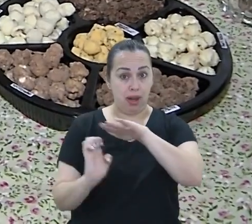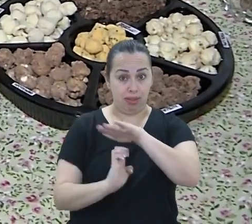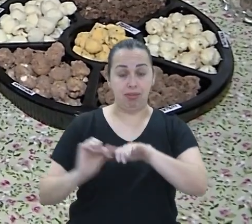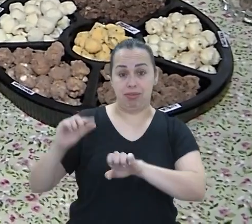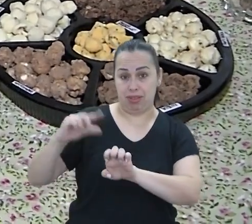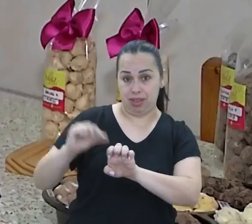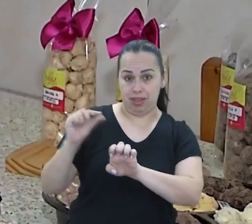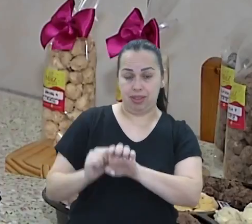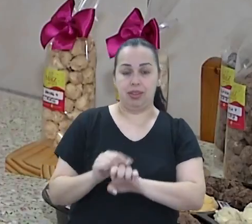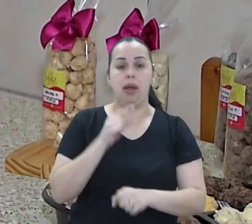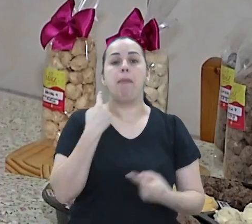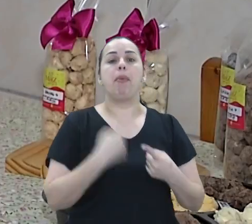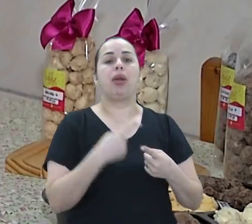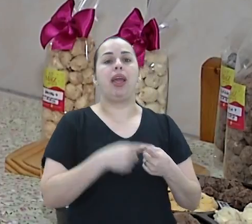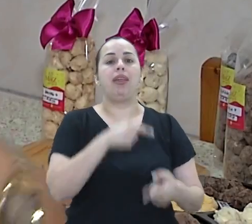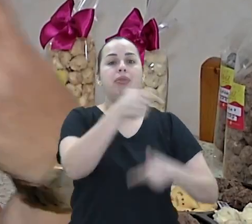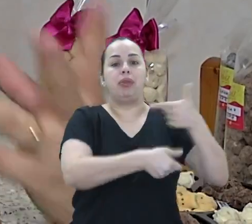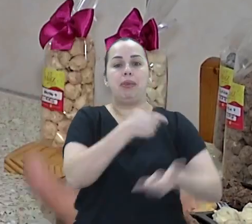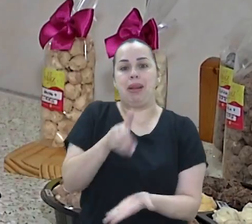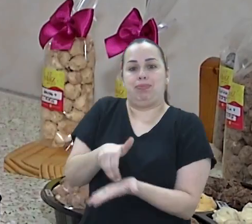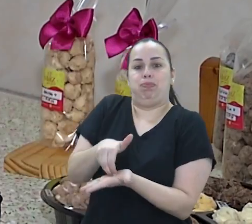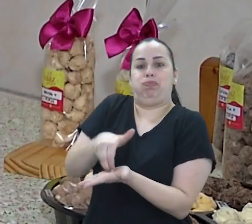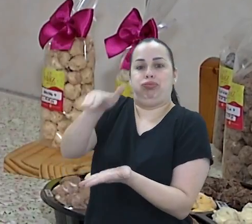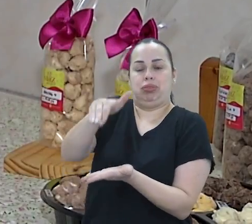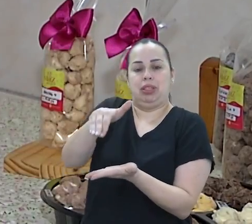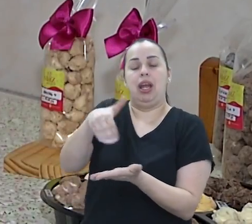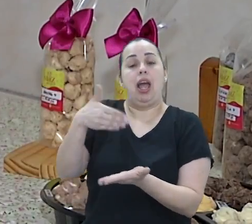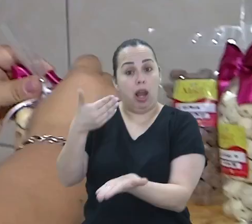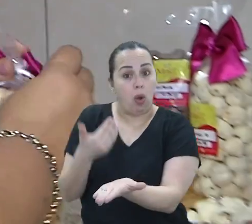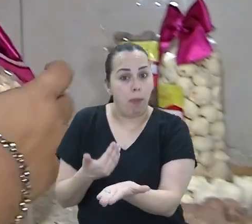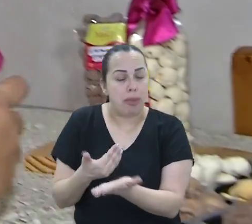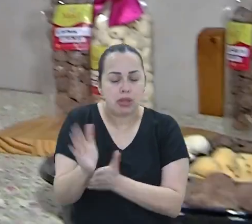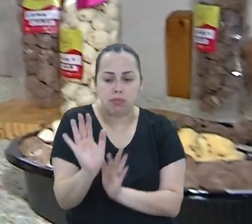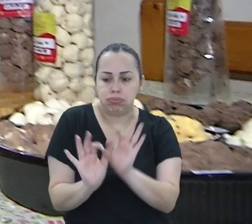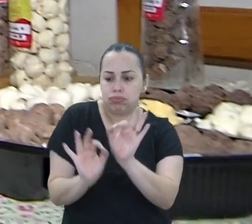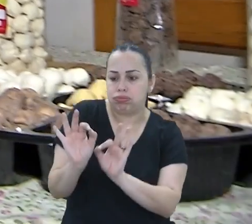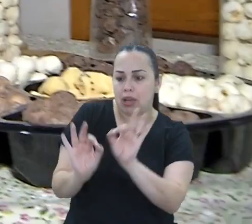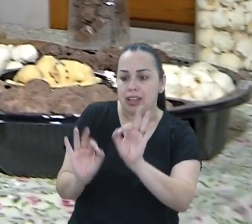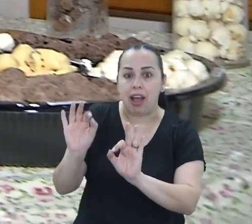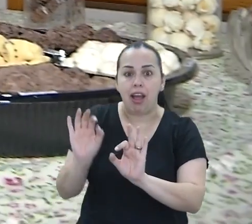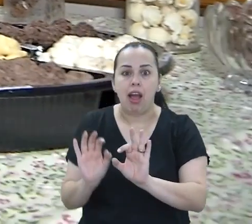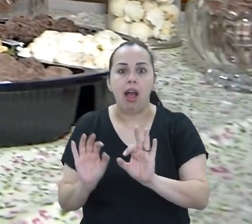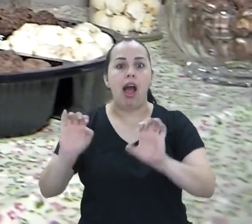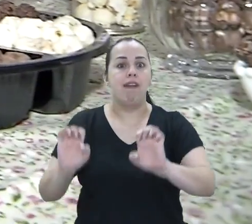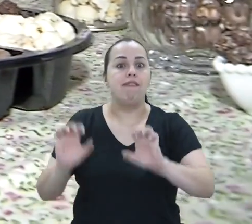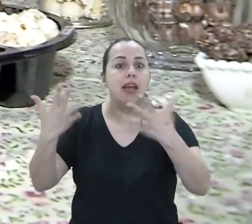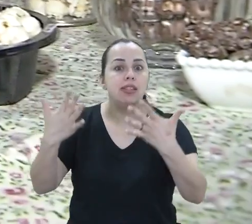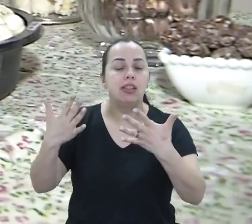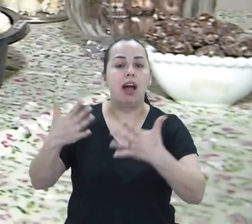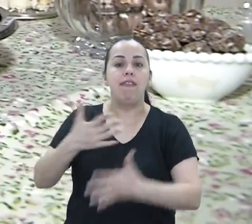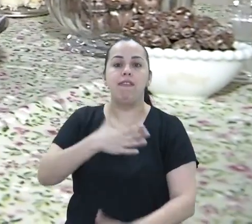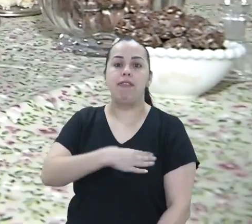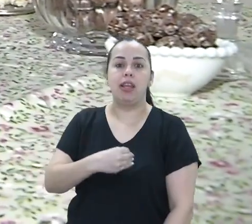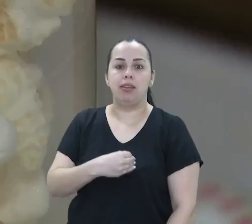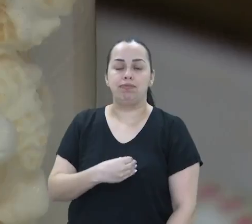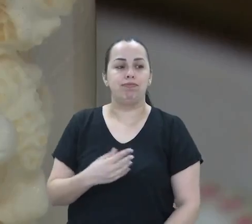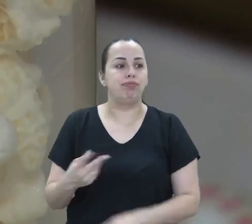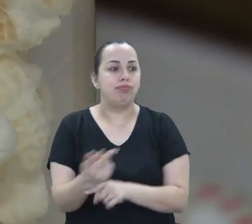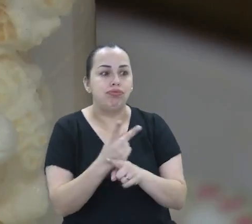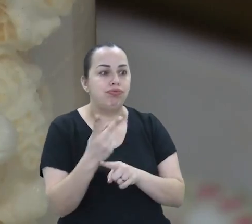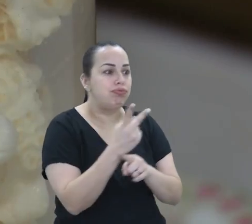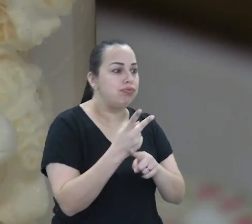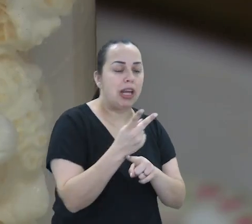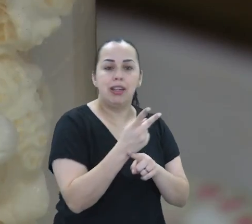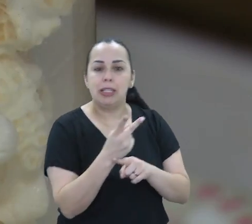a empreender. Depois de ser desligada da empresa que trabalhava, ela começou a planejar a festa de aniversário da filha e